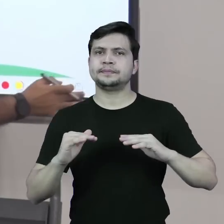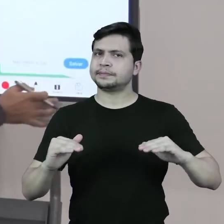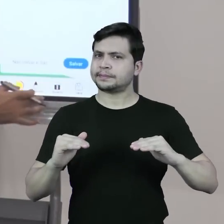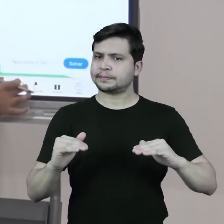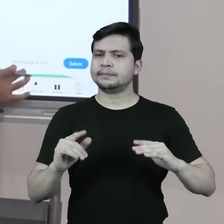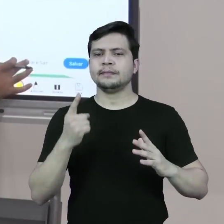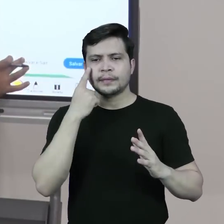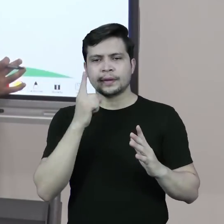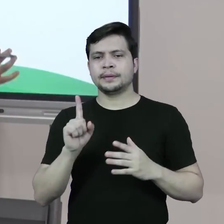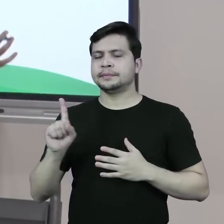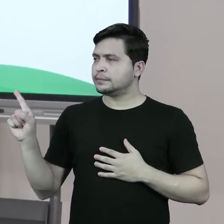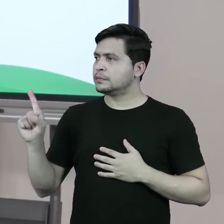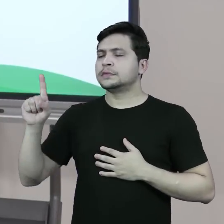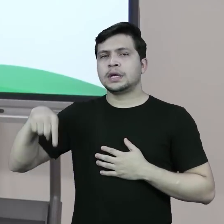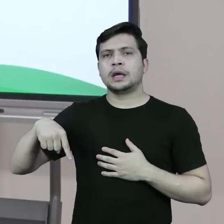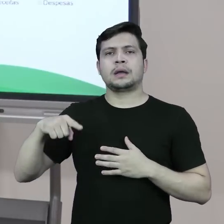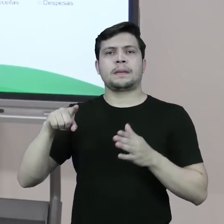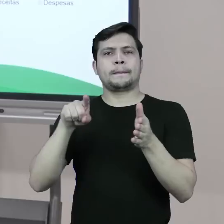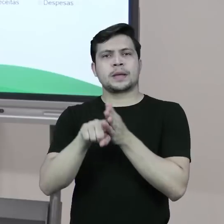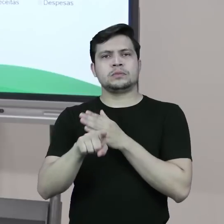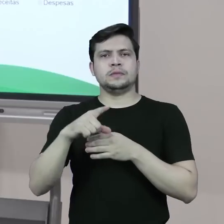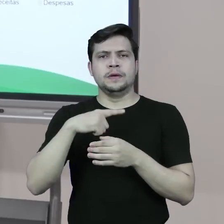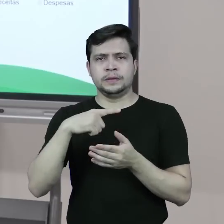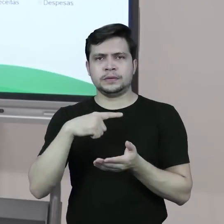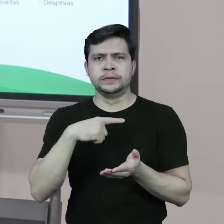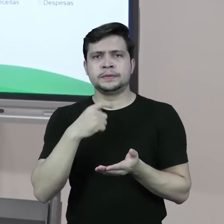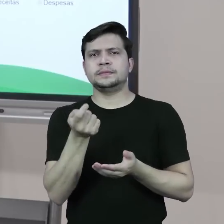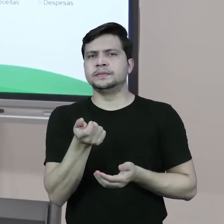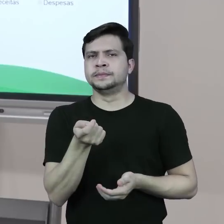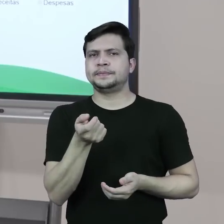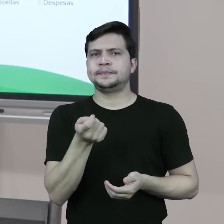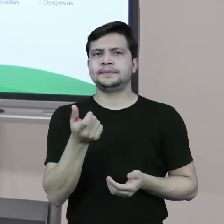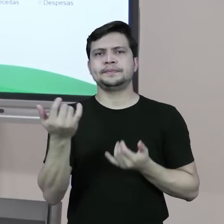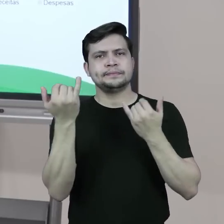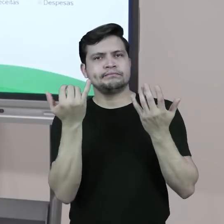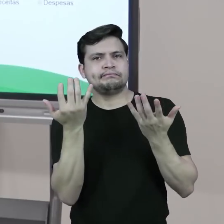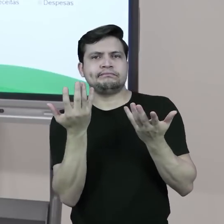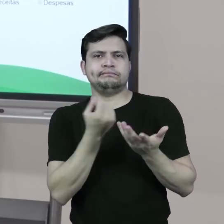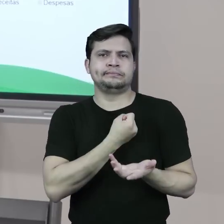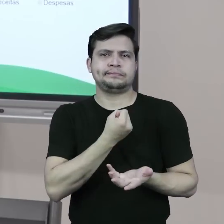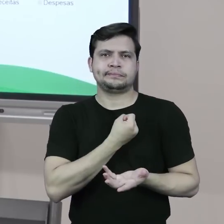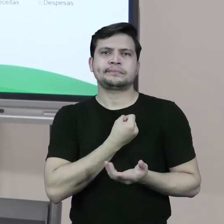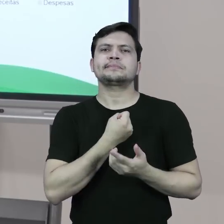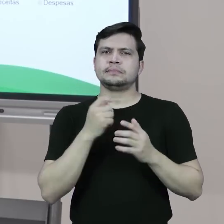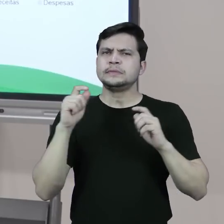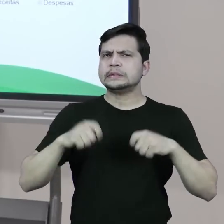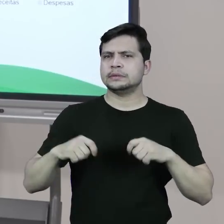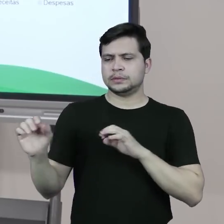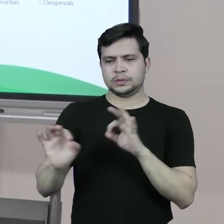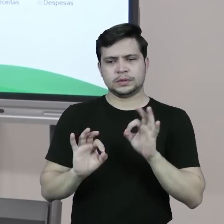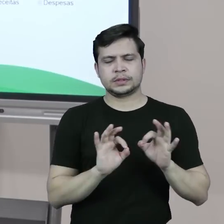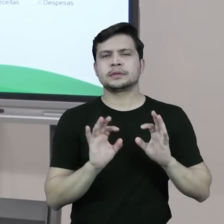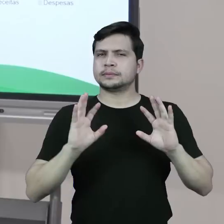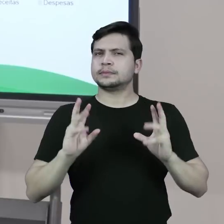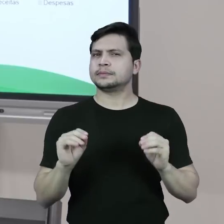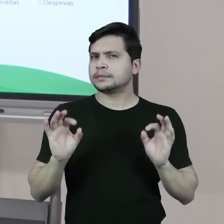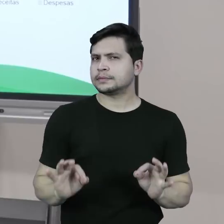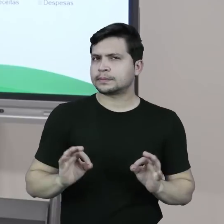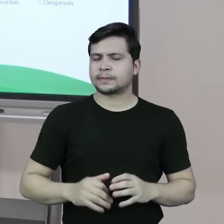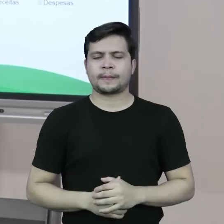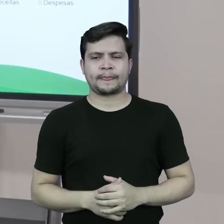essa contagem. Então tem uma forma de eu encontrar diretamente a posição correta ao qual estou atrás. Se esse meu N